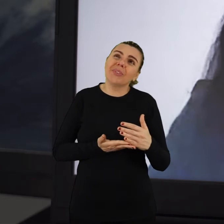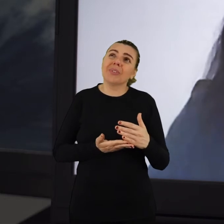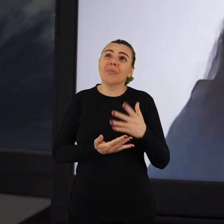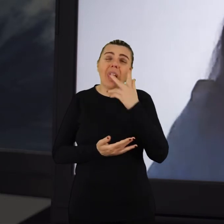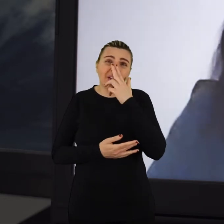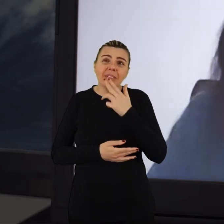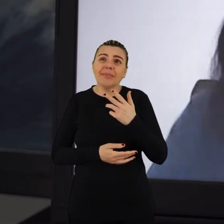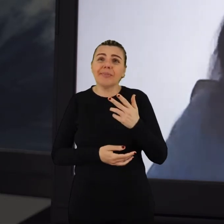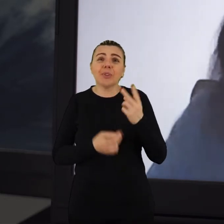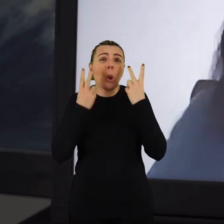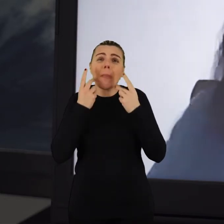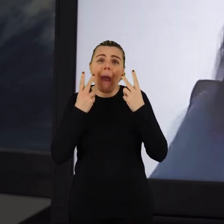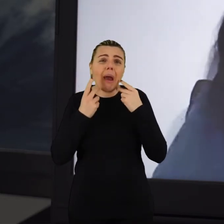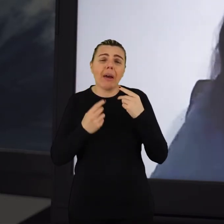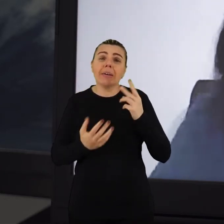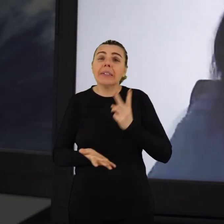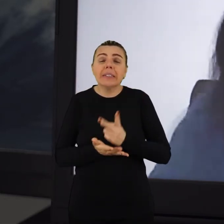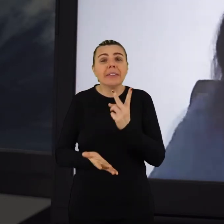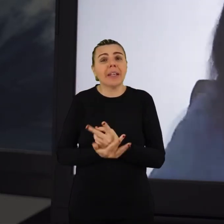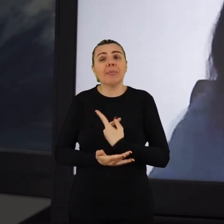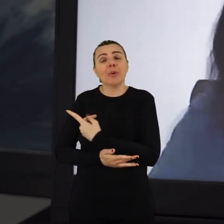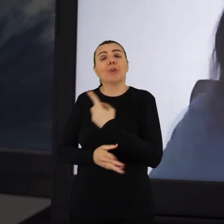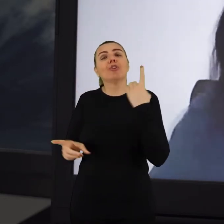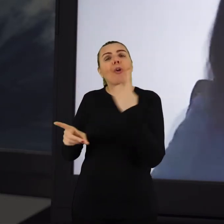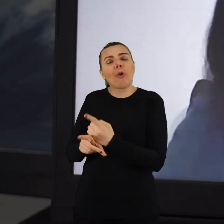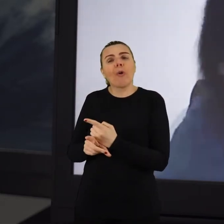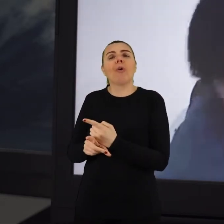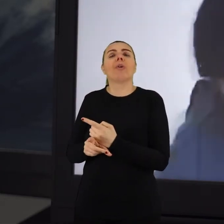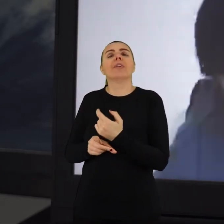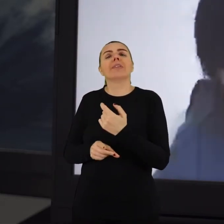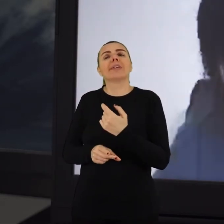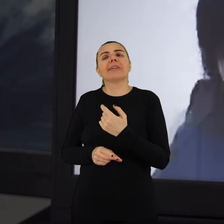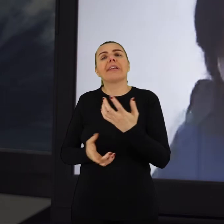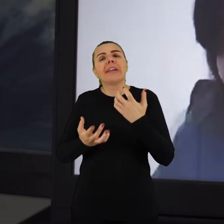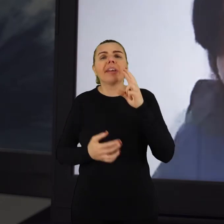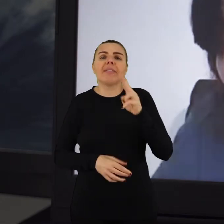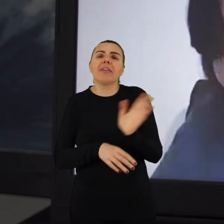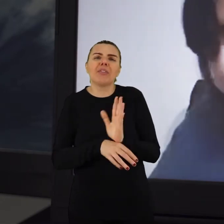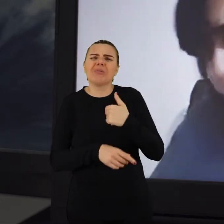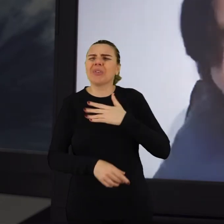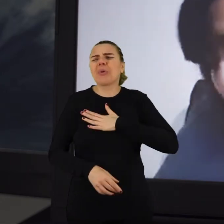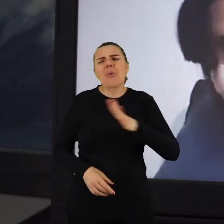normal, sabe? Sempre que a gente se via, ele insistia nos filmes que eu não gostava e